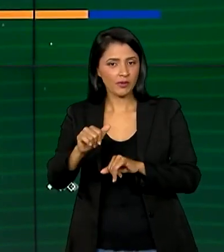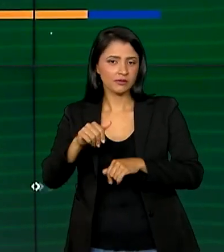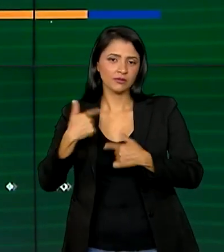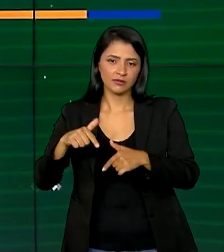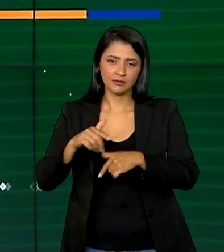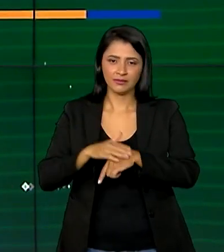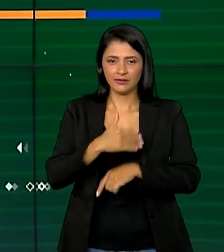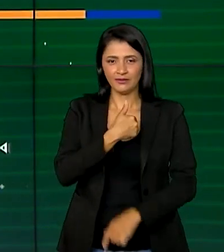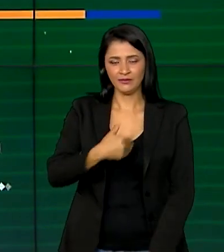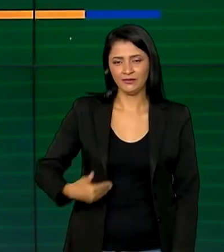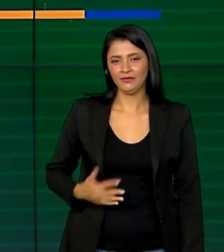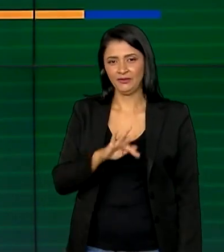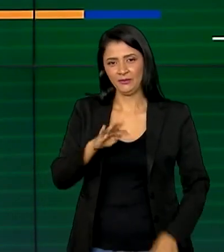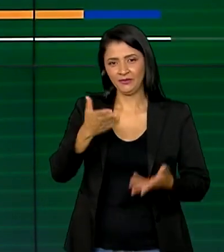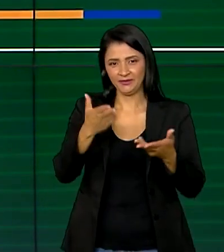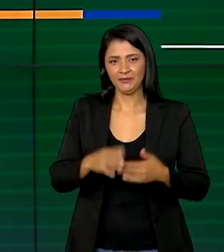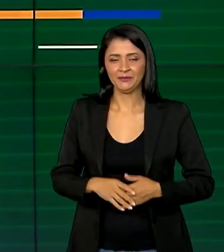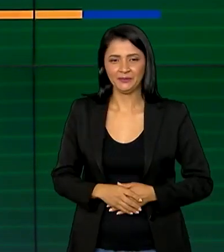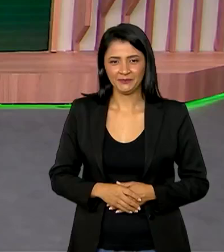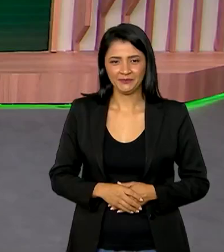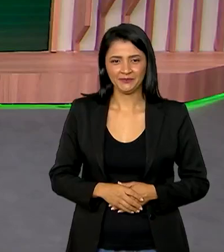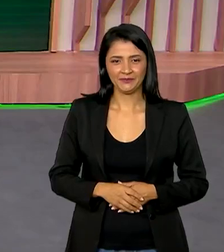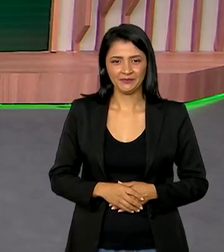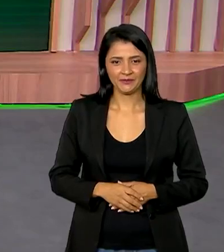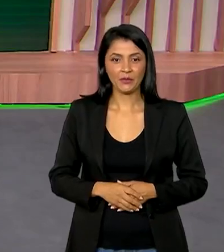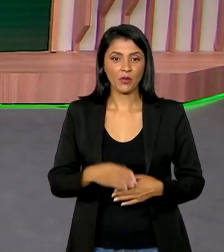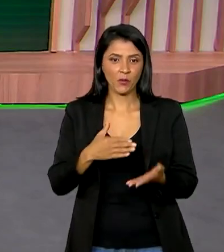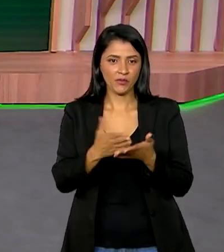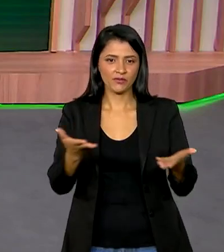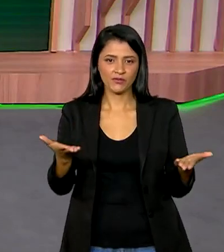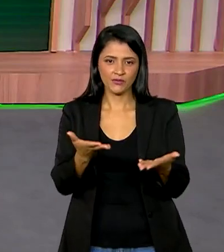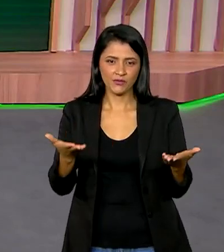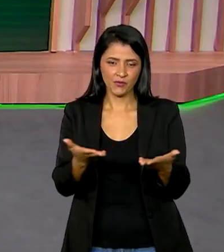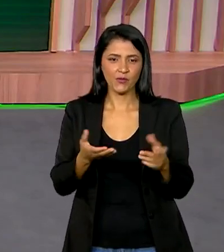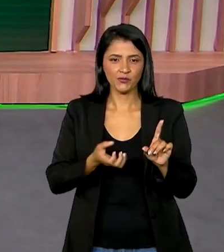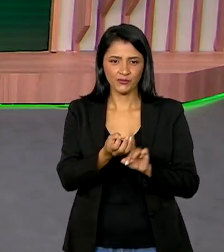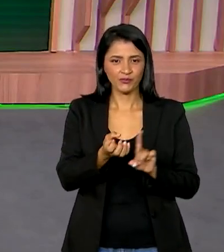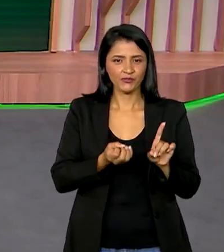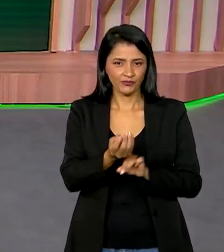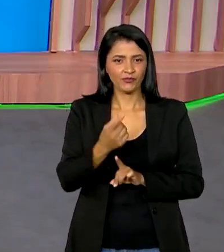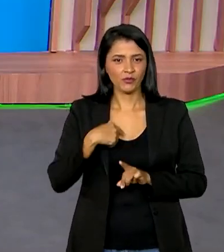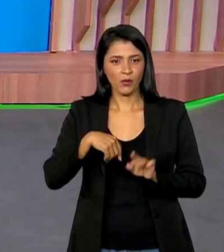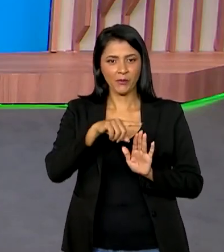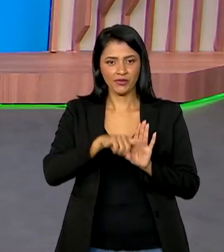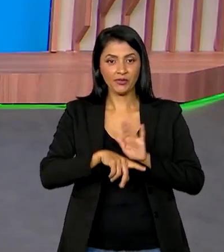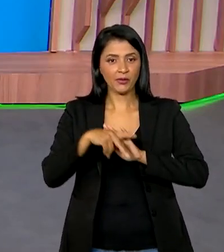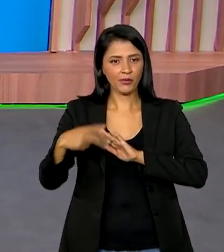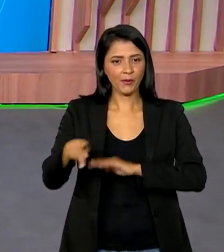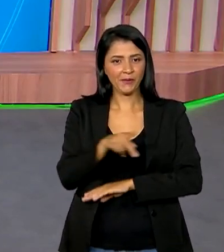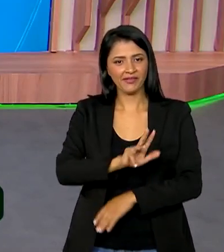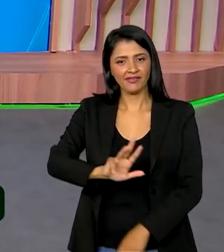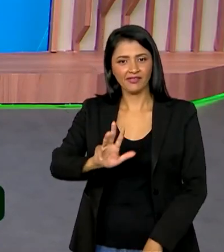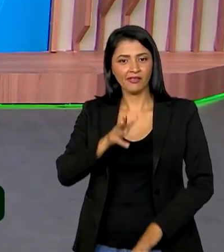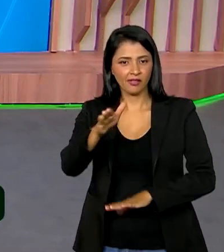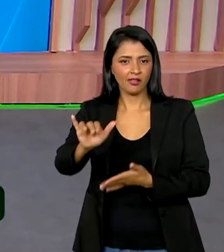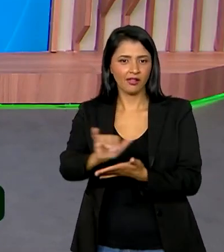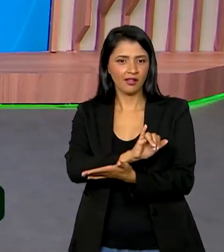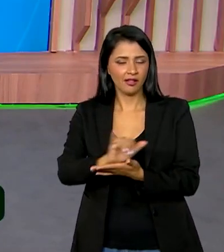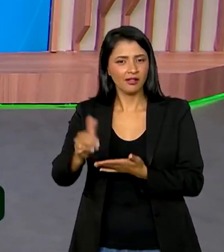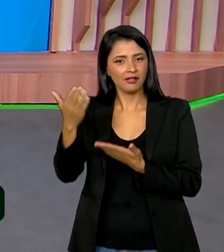notícias e as ações do governo federal para você. E nós começamos esta edição com a agenda do presidente Lula em Nova